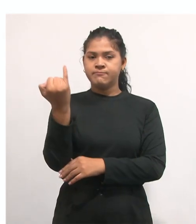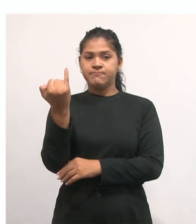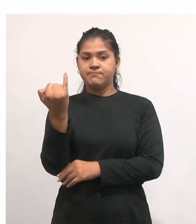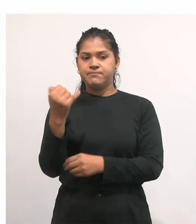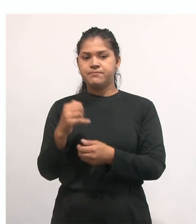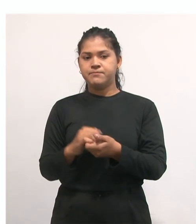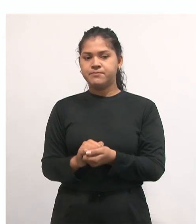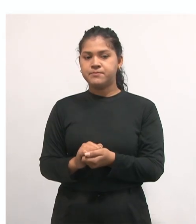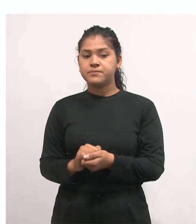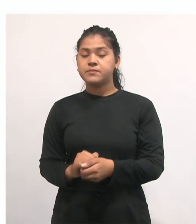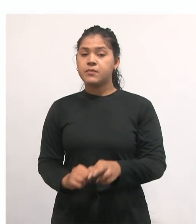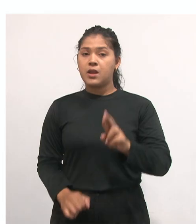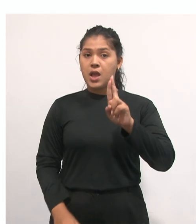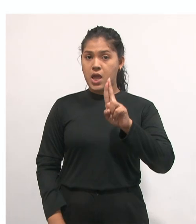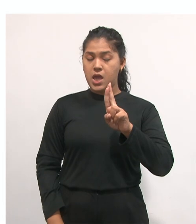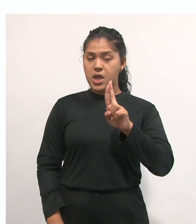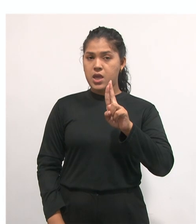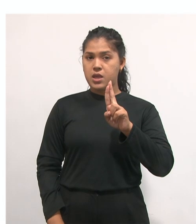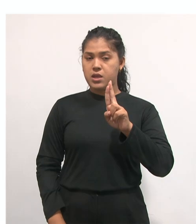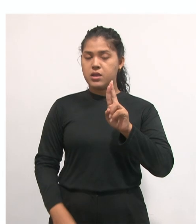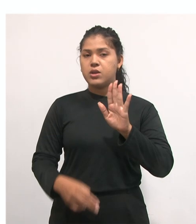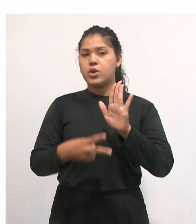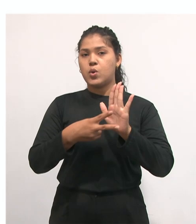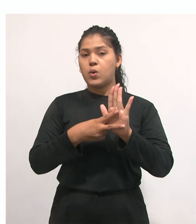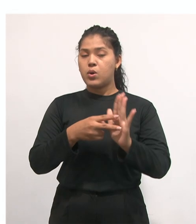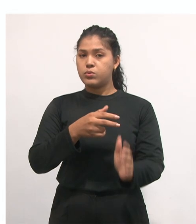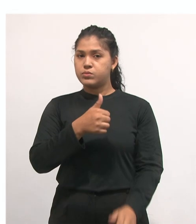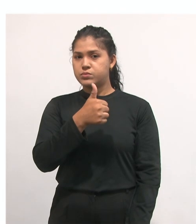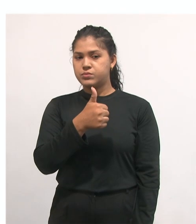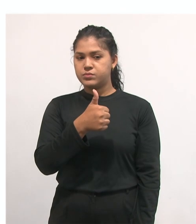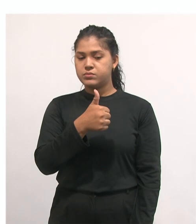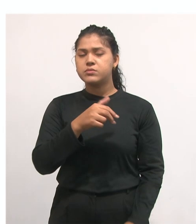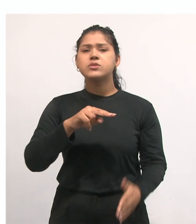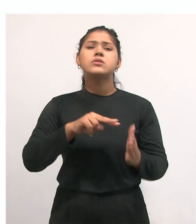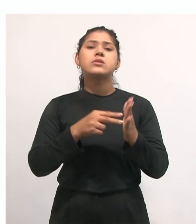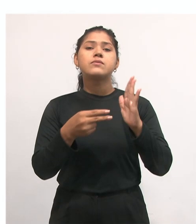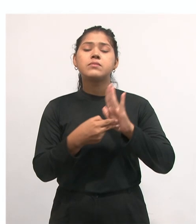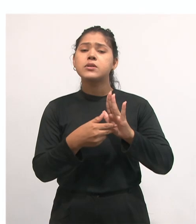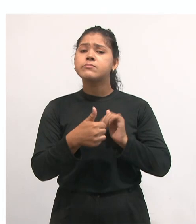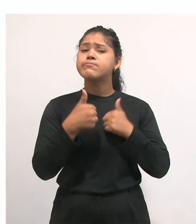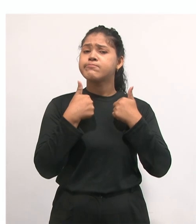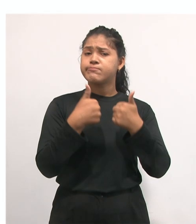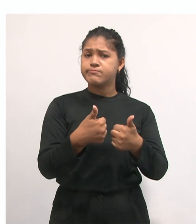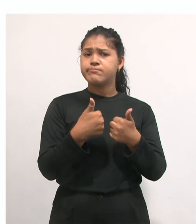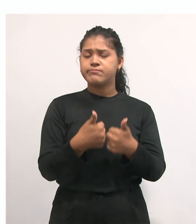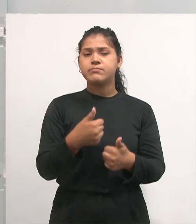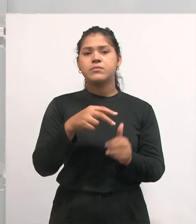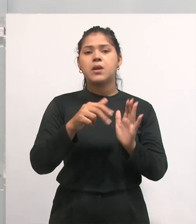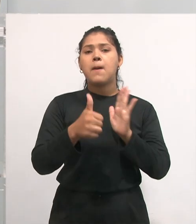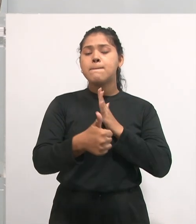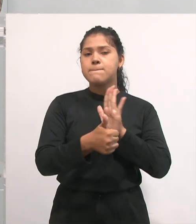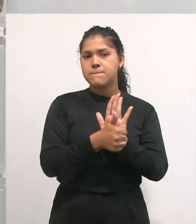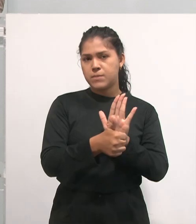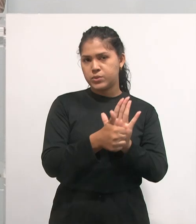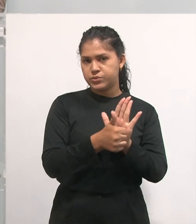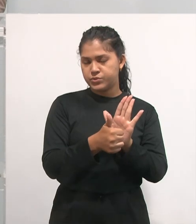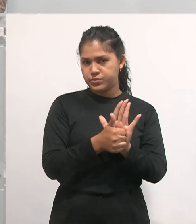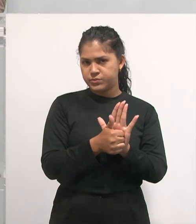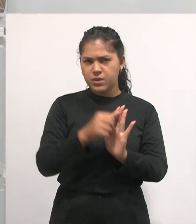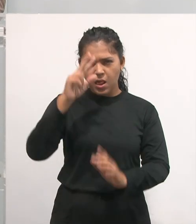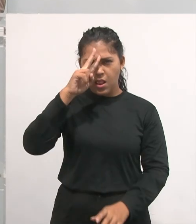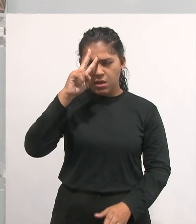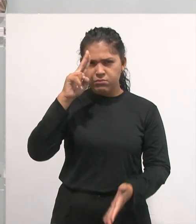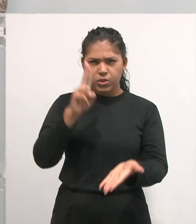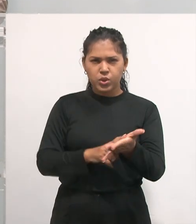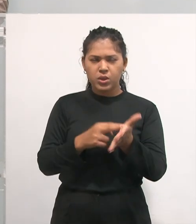correlação, um R igual a 1, ou seja, é uma correlação positiva, ok? Naquele exemplo de notas de matemática